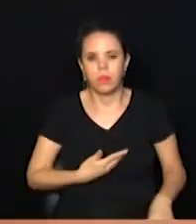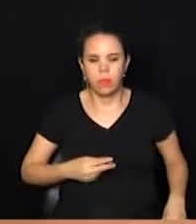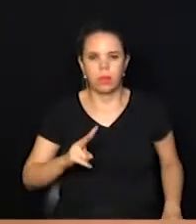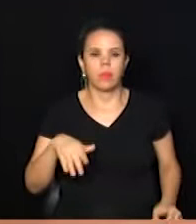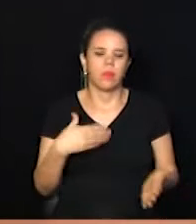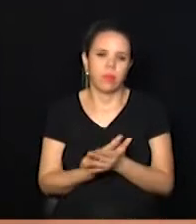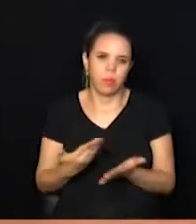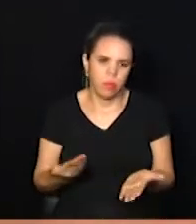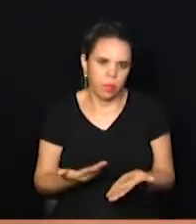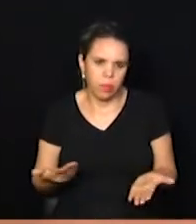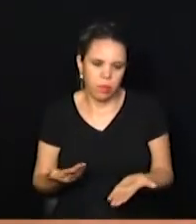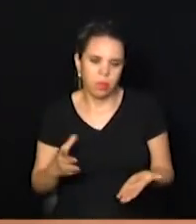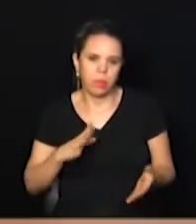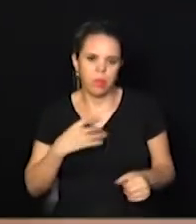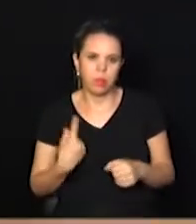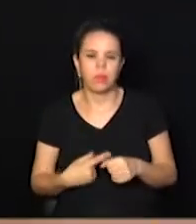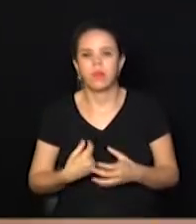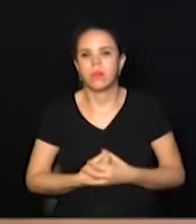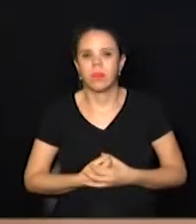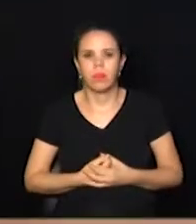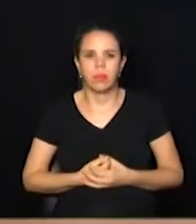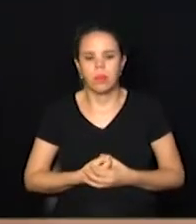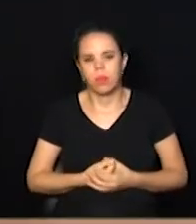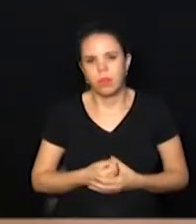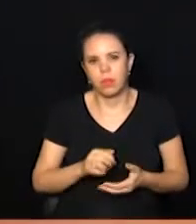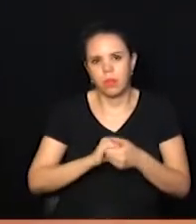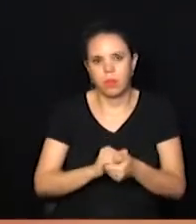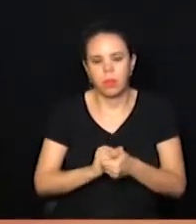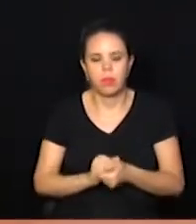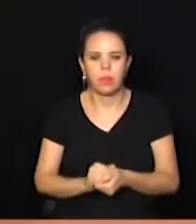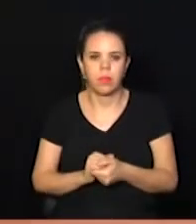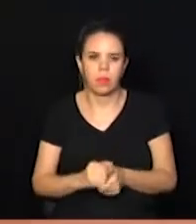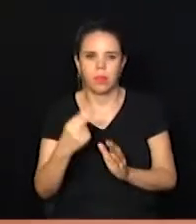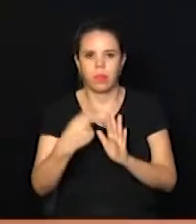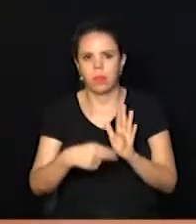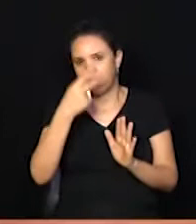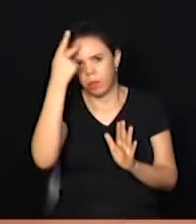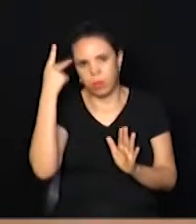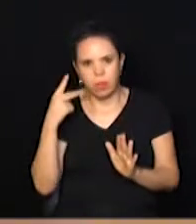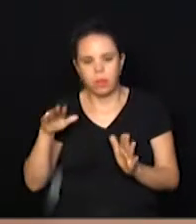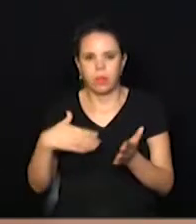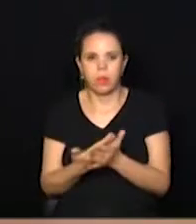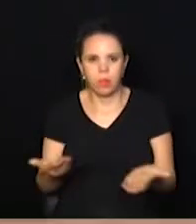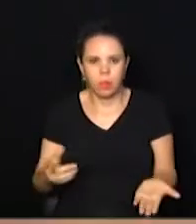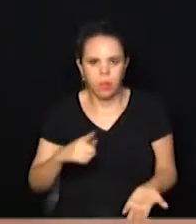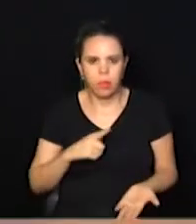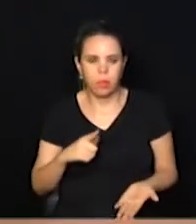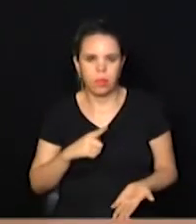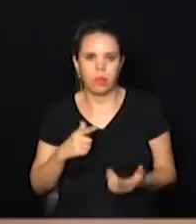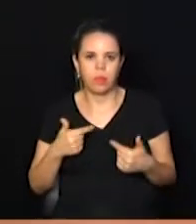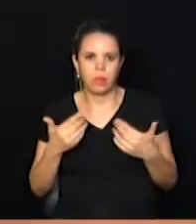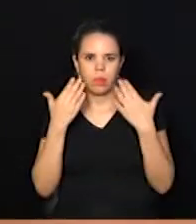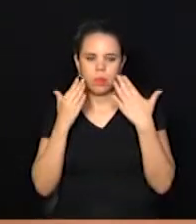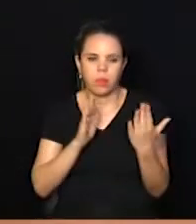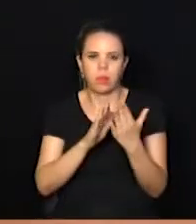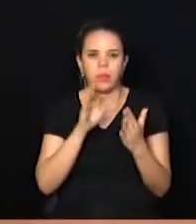até hoje no nosso município. Cumprimentando aqui o Bittencourt, o Tato, que existem até hoje. Ele enfrentou a